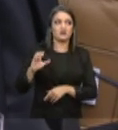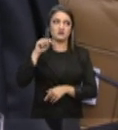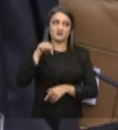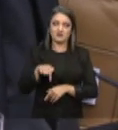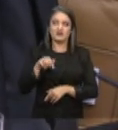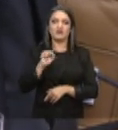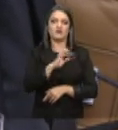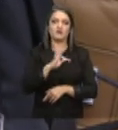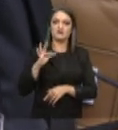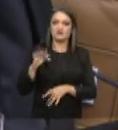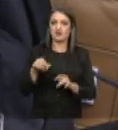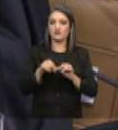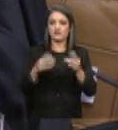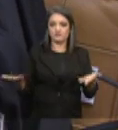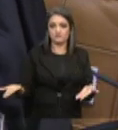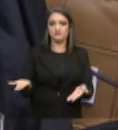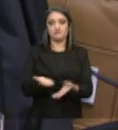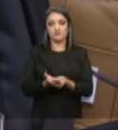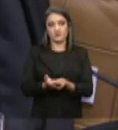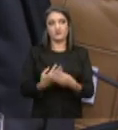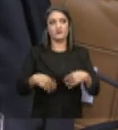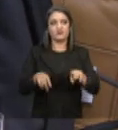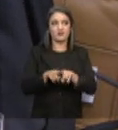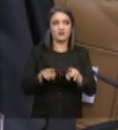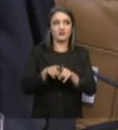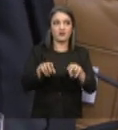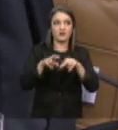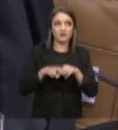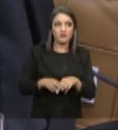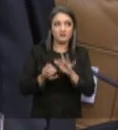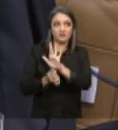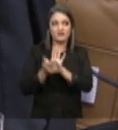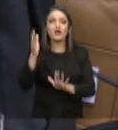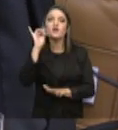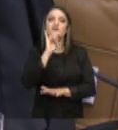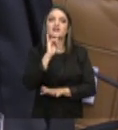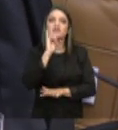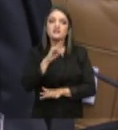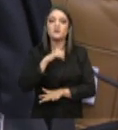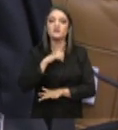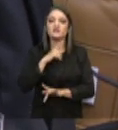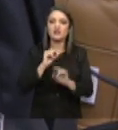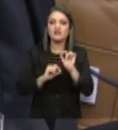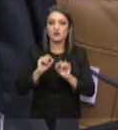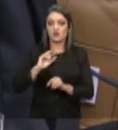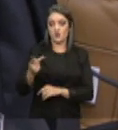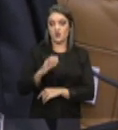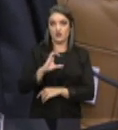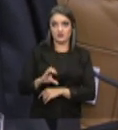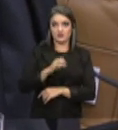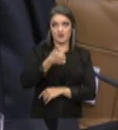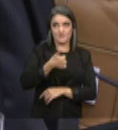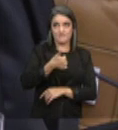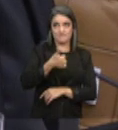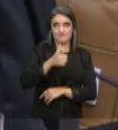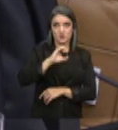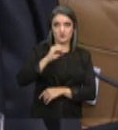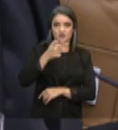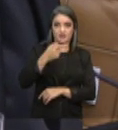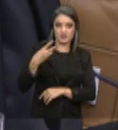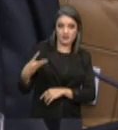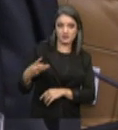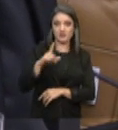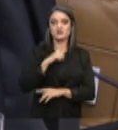impetrados como a guisa de tantos exemplos clássicos o habeas corpus 1073 que